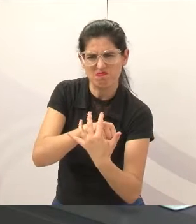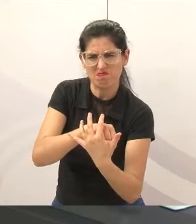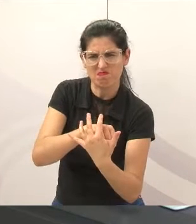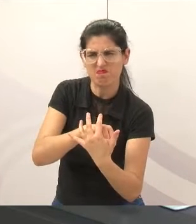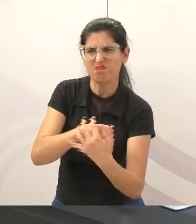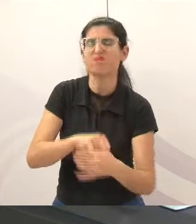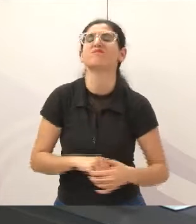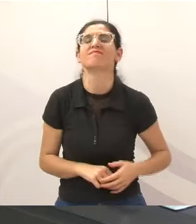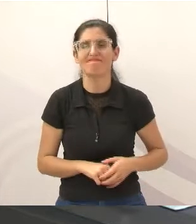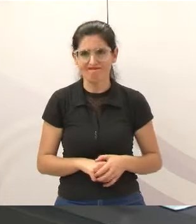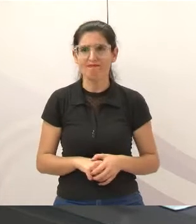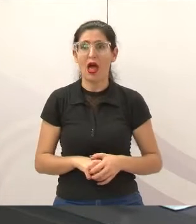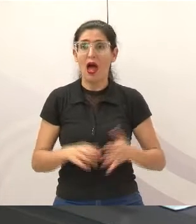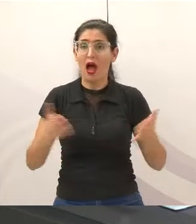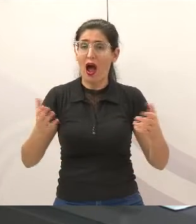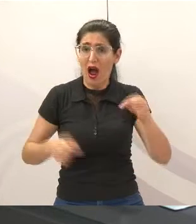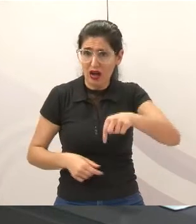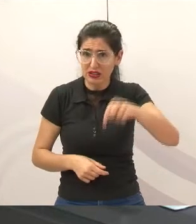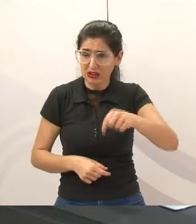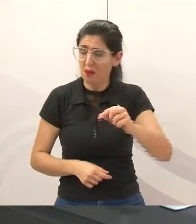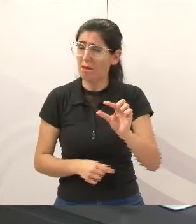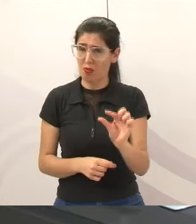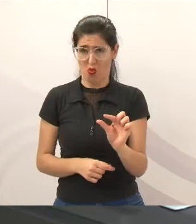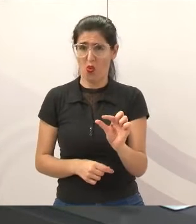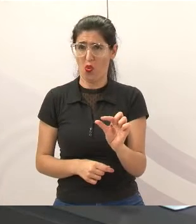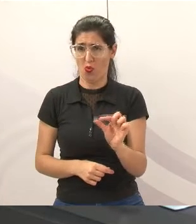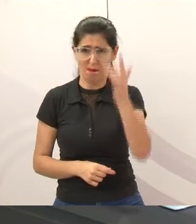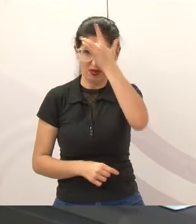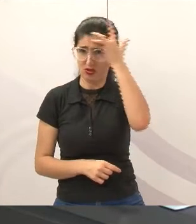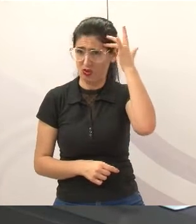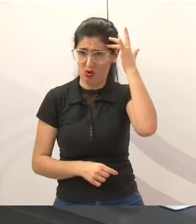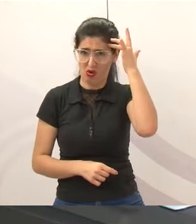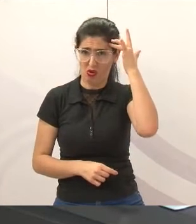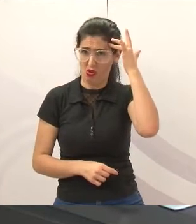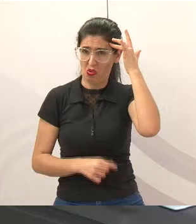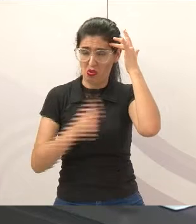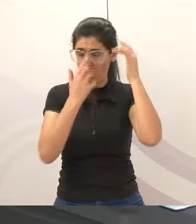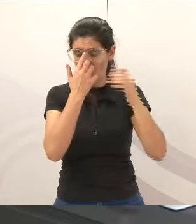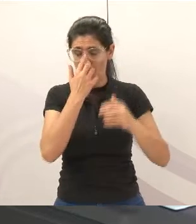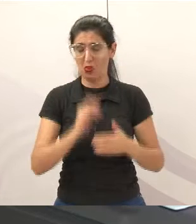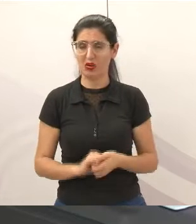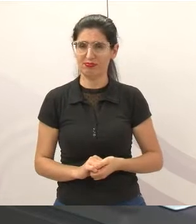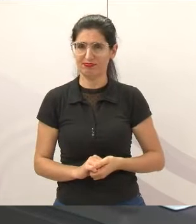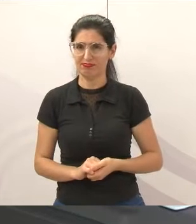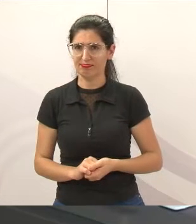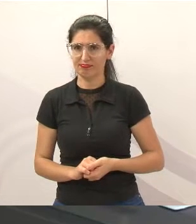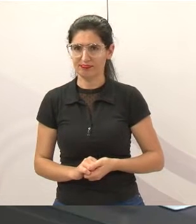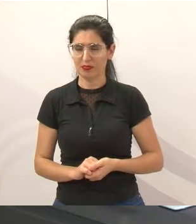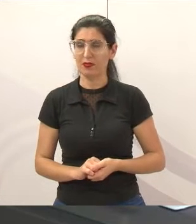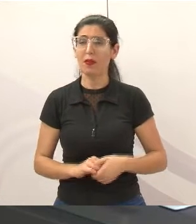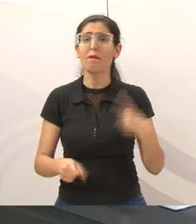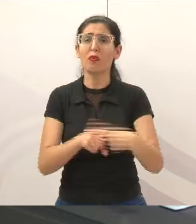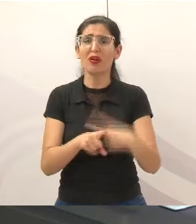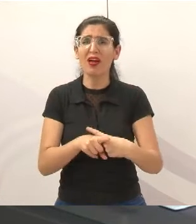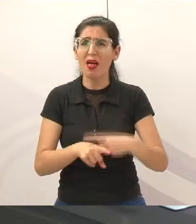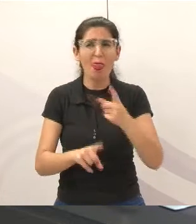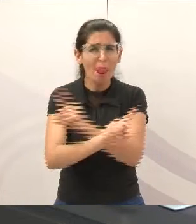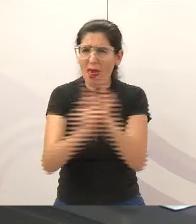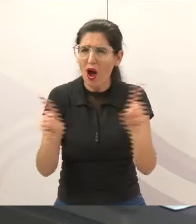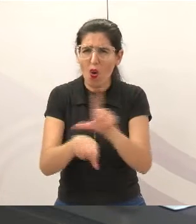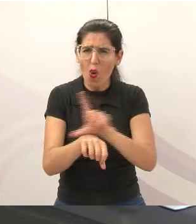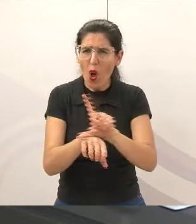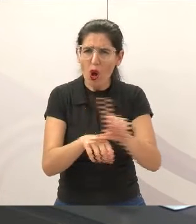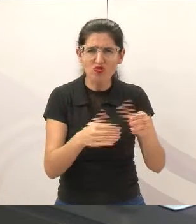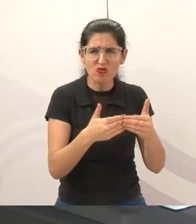encontra em total controle. Então, volto a repetir, o porquê não abrir os comércios? Por que não abrir os comércios